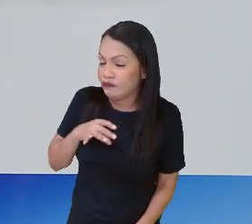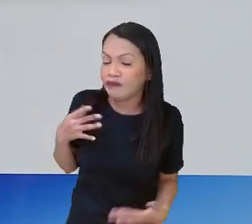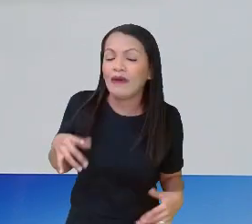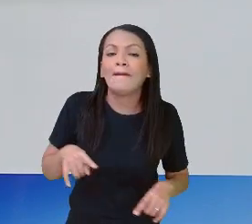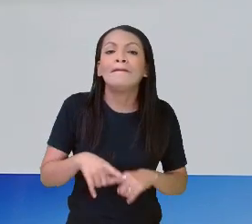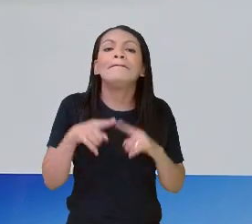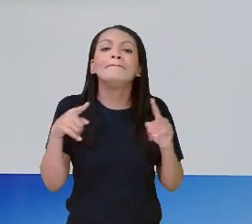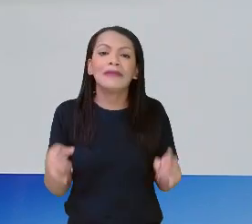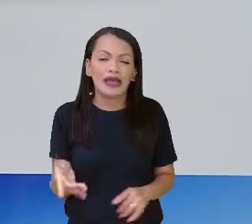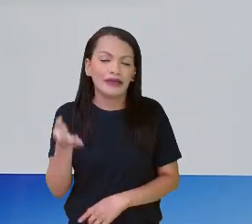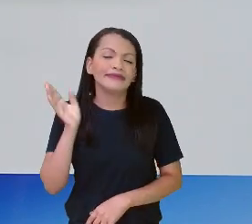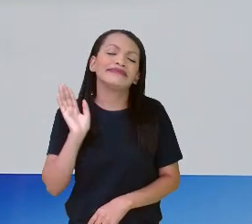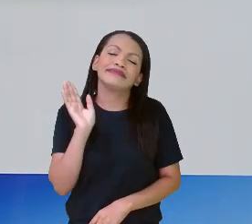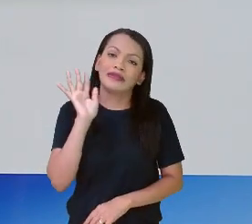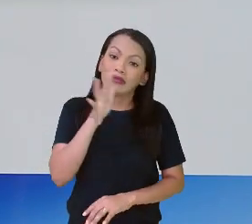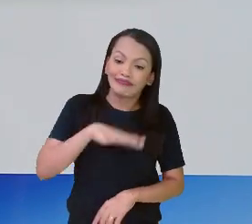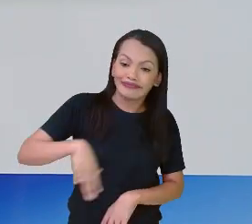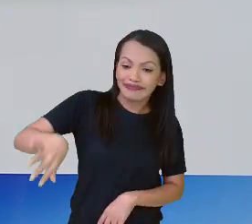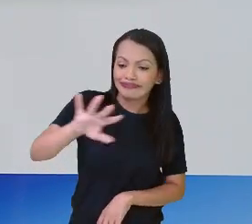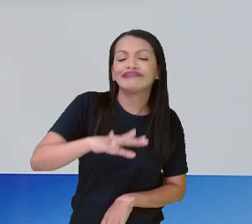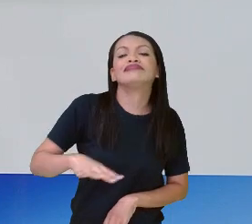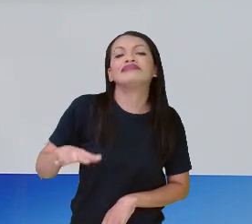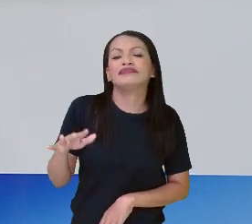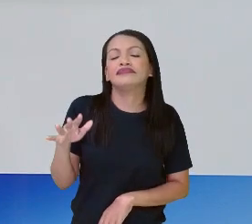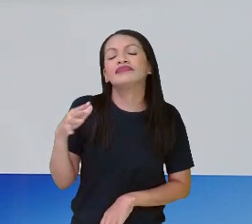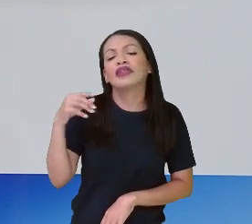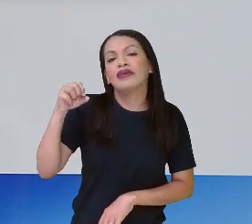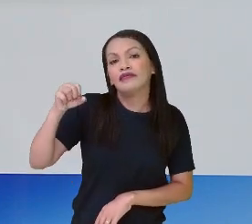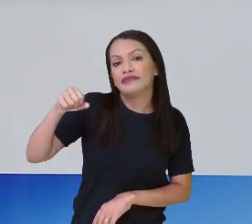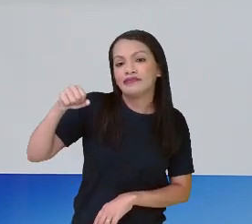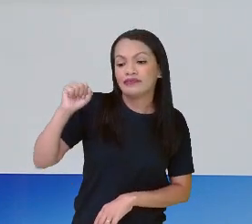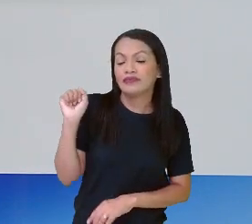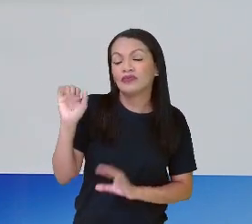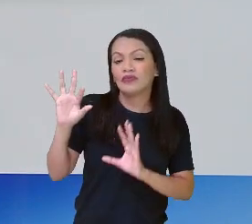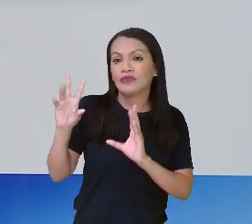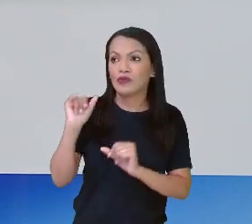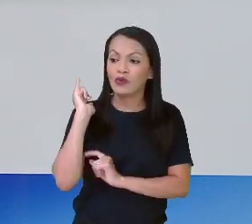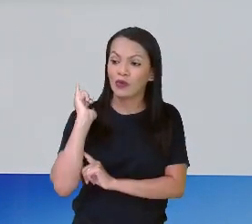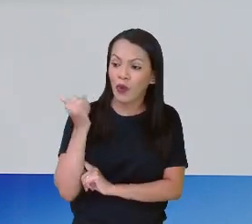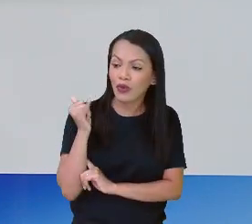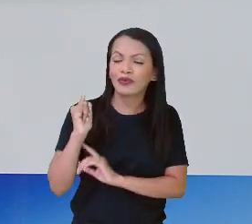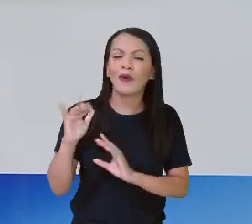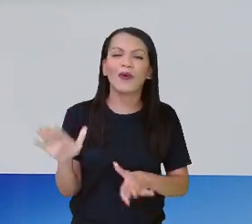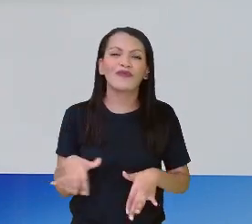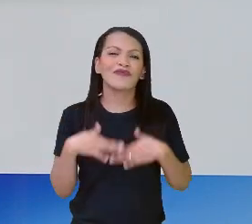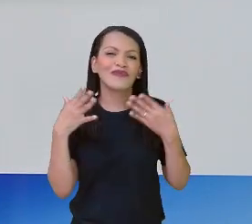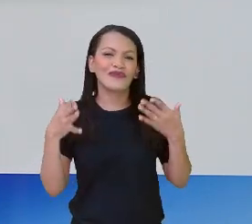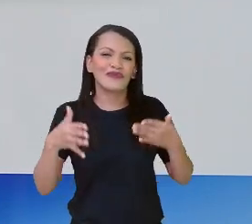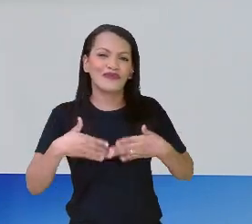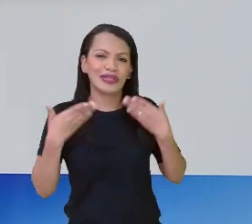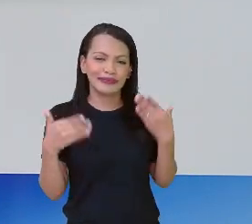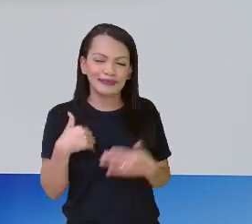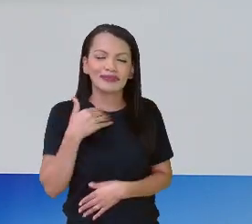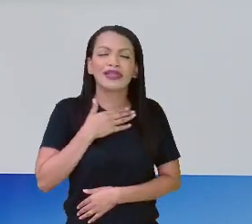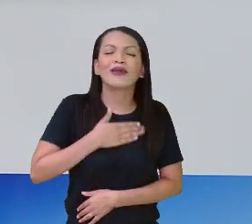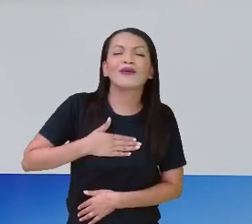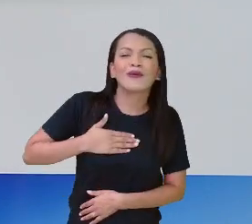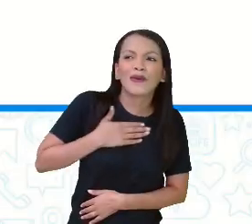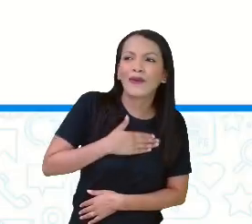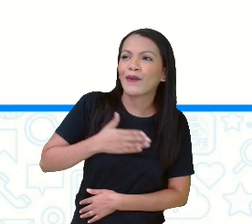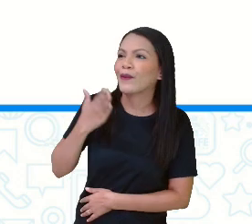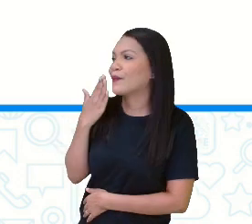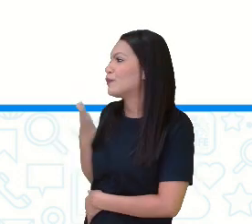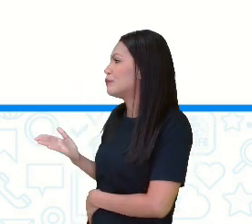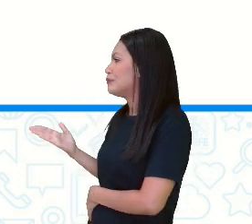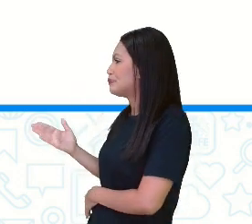geral os contos terminam com todo mundo ficando feliz. E para fechar essas aulas de conto, eu trouxe para vocês um conto que eu gosto muito, que é